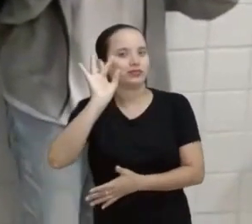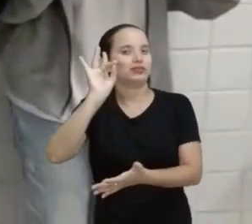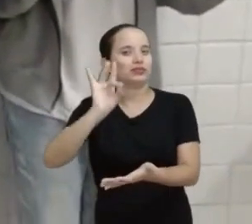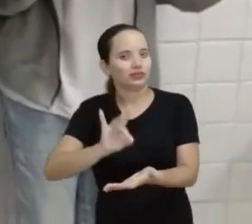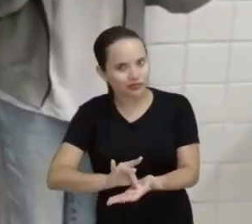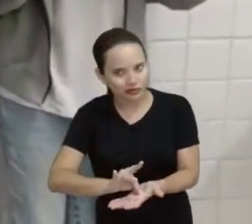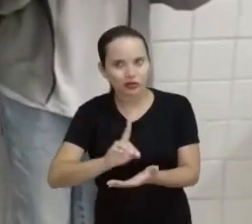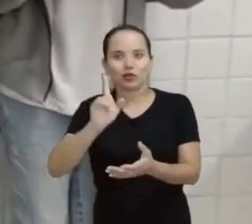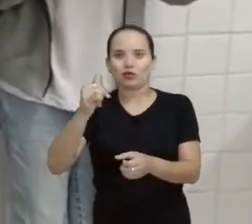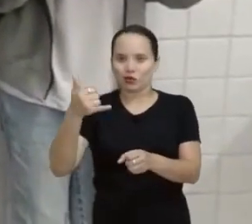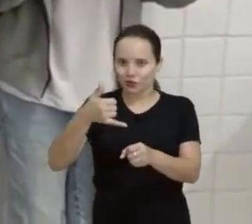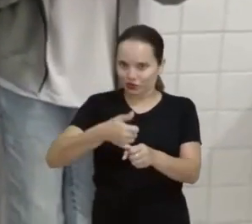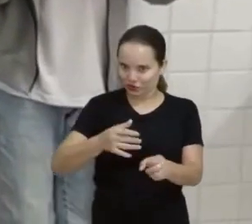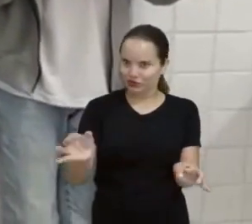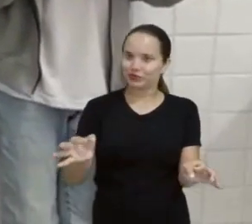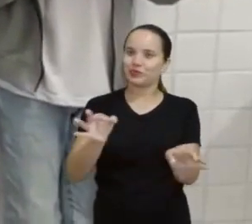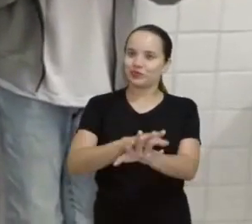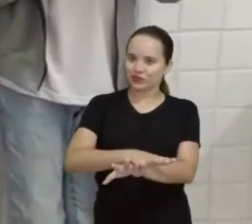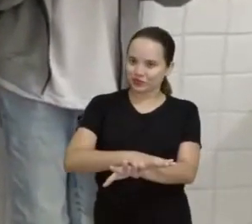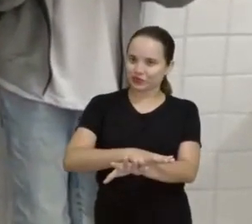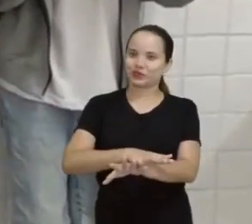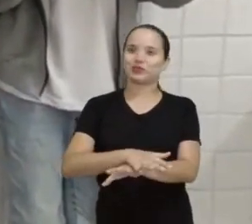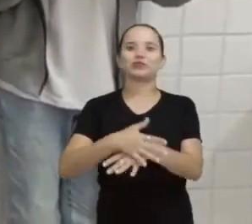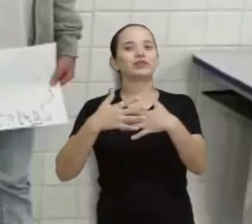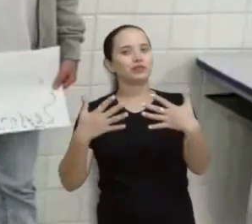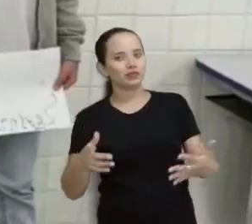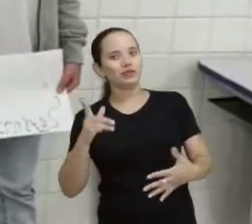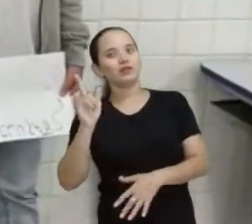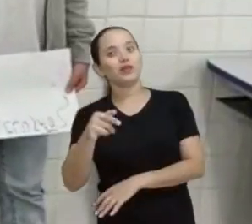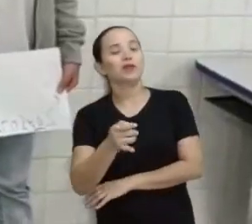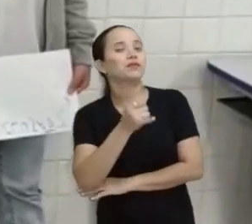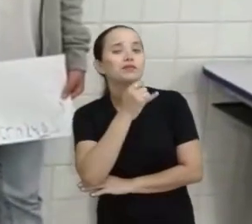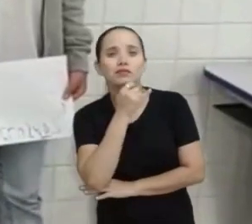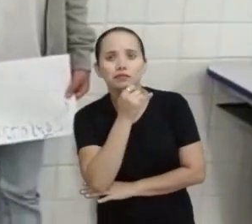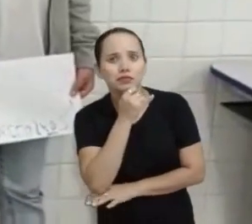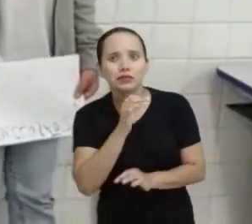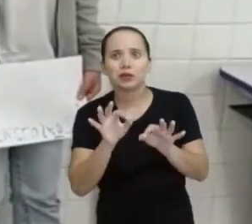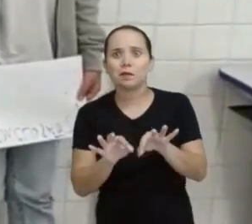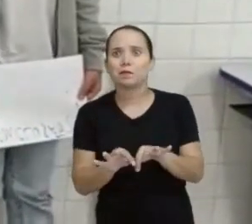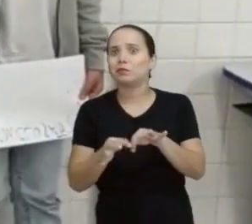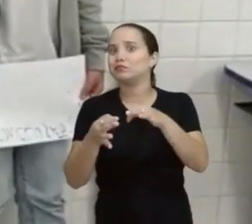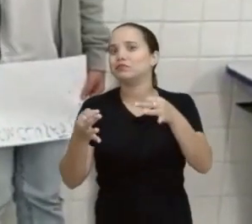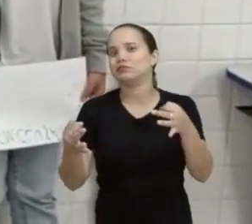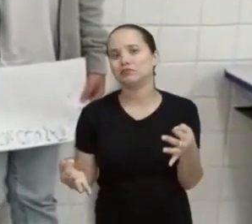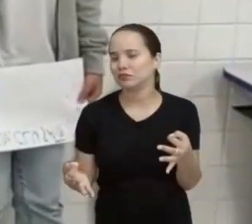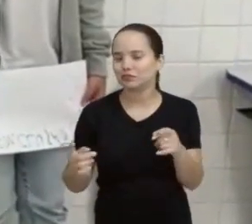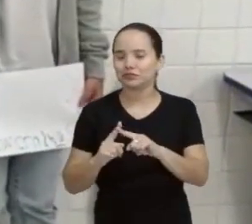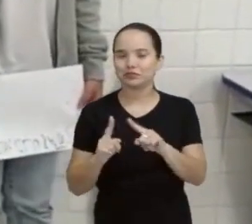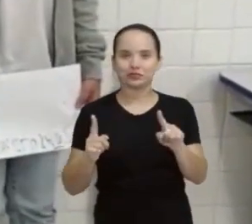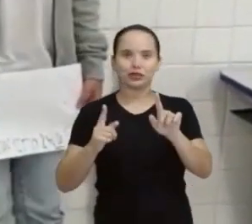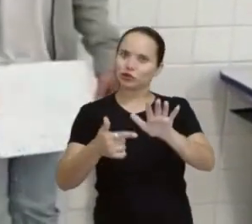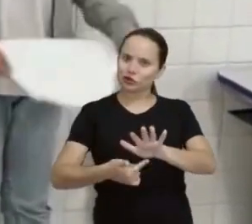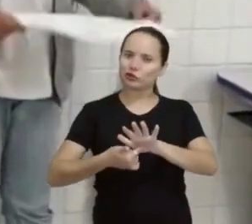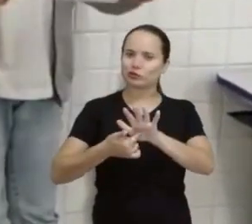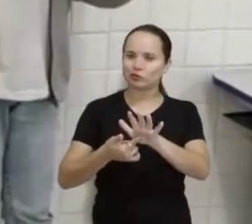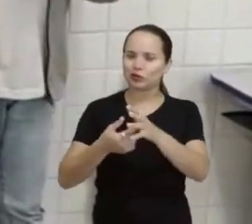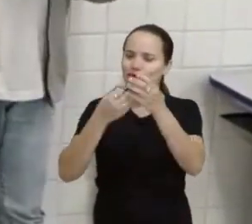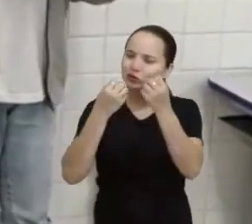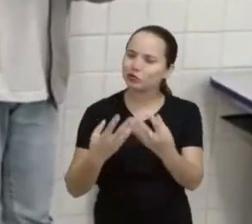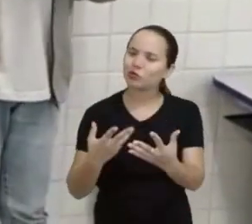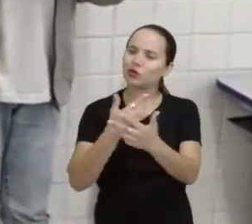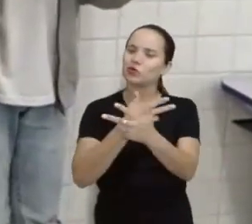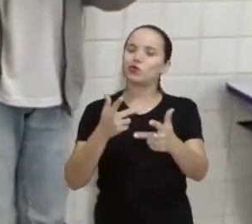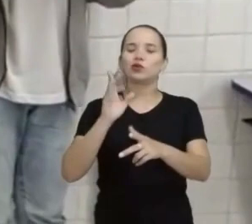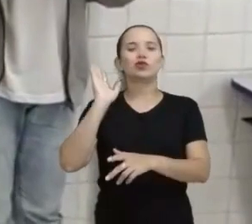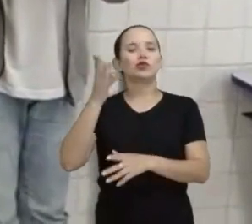foi o gás que acabou. O gás acabou. Então, é um exemplo super simples, Carla, mas que retrata bem aquilo que a gente discutiu na aula. Então, o